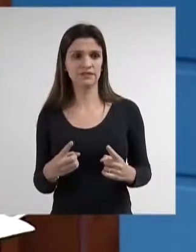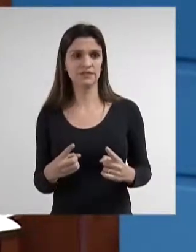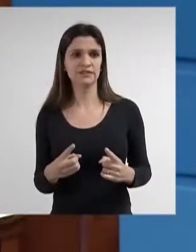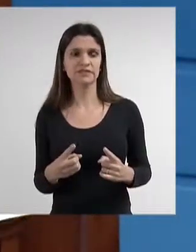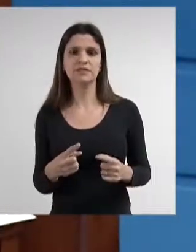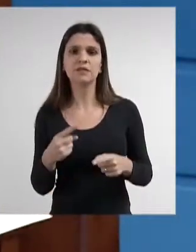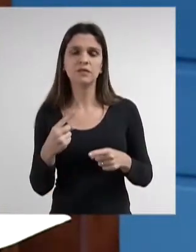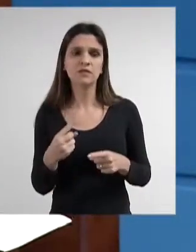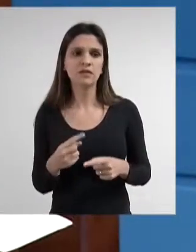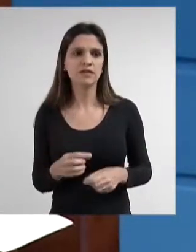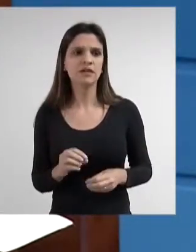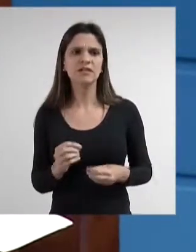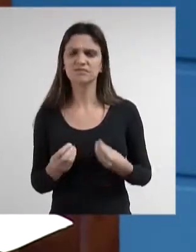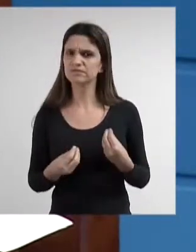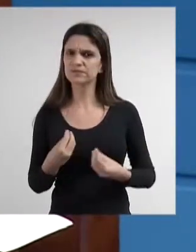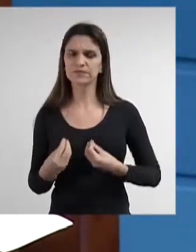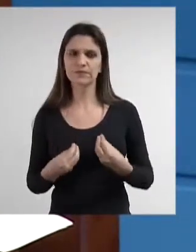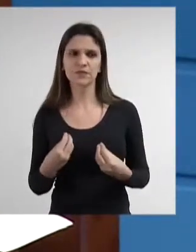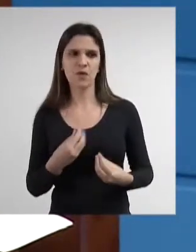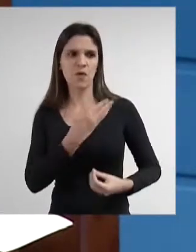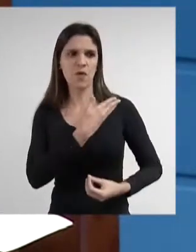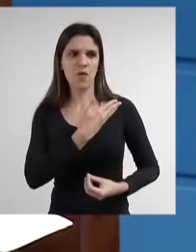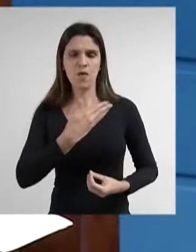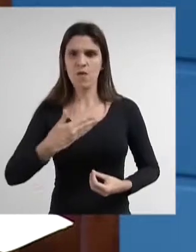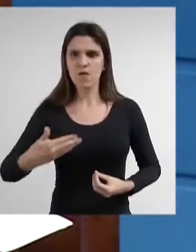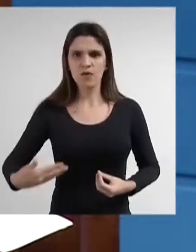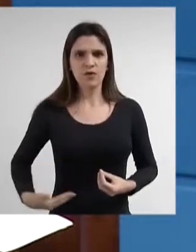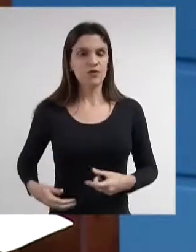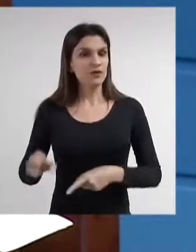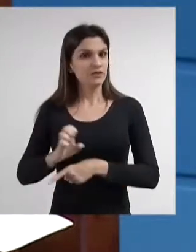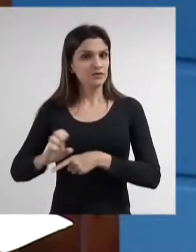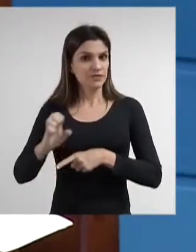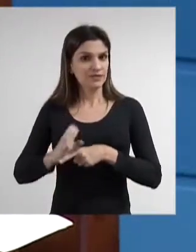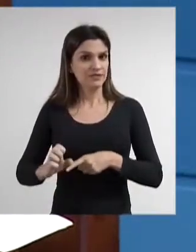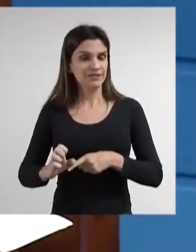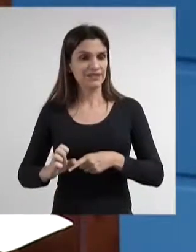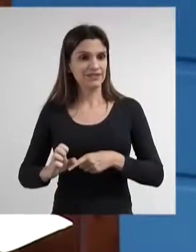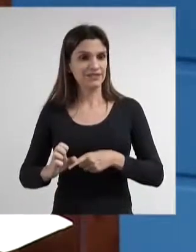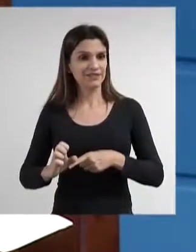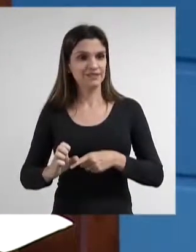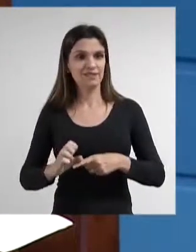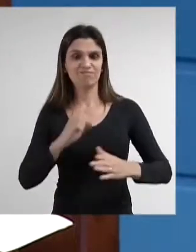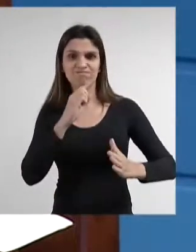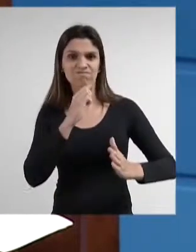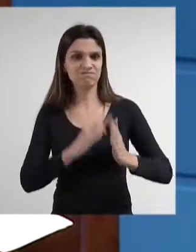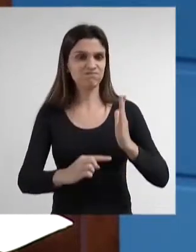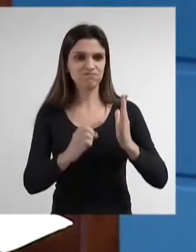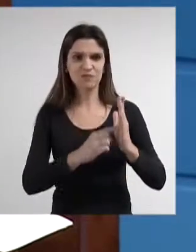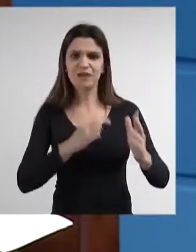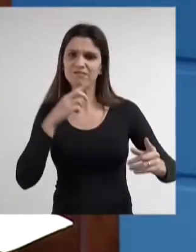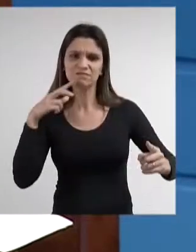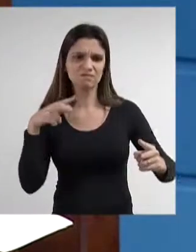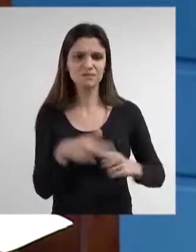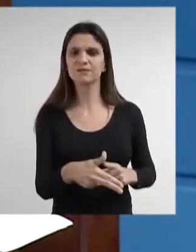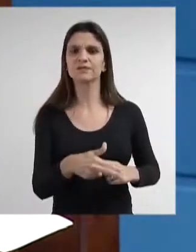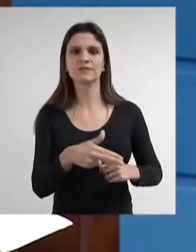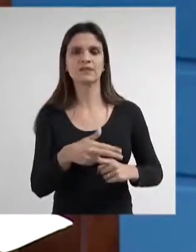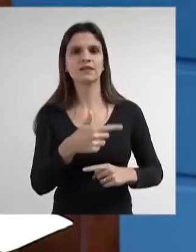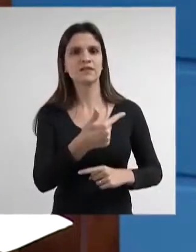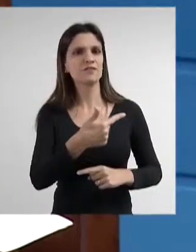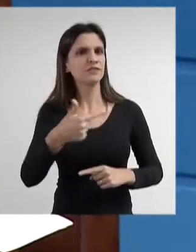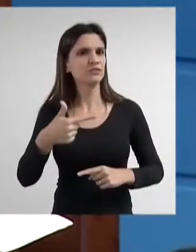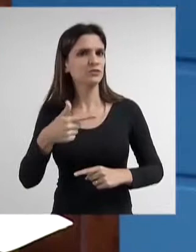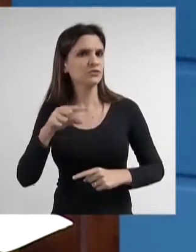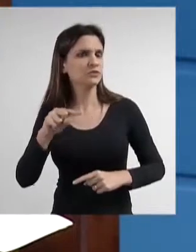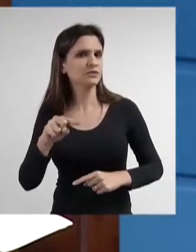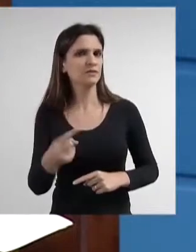vai cortar 22 mil bolsas. É a metade,